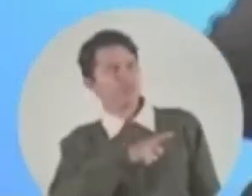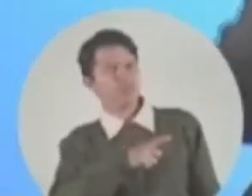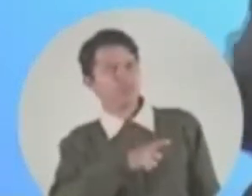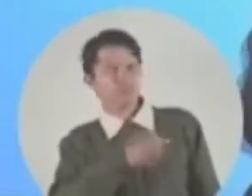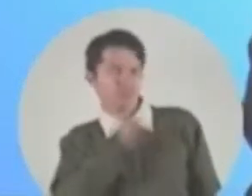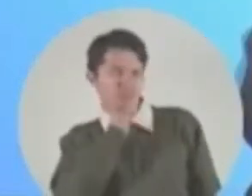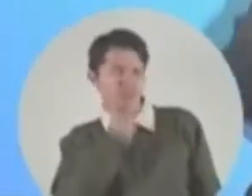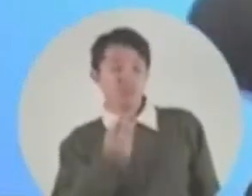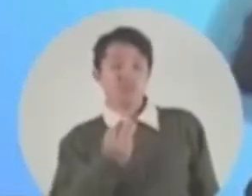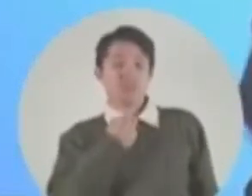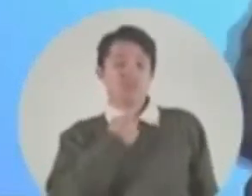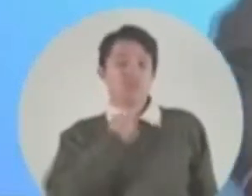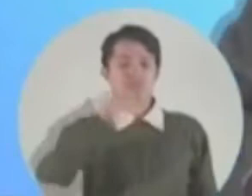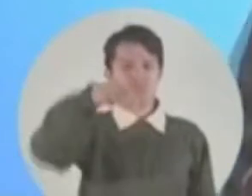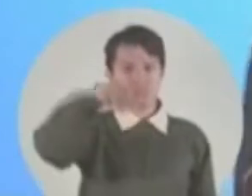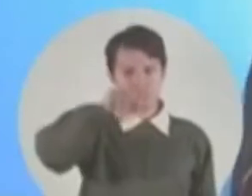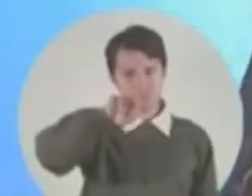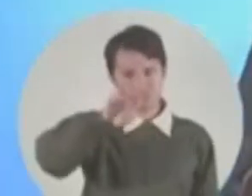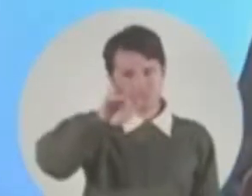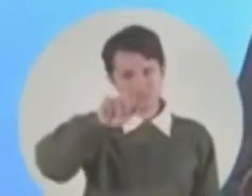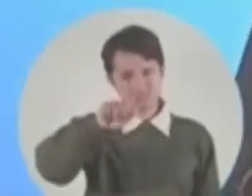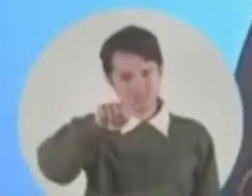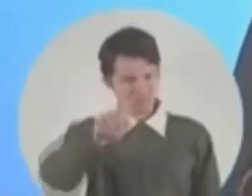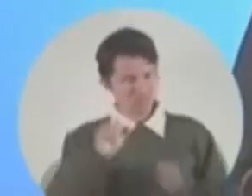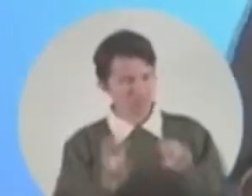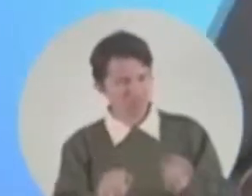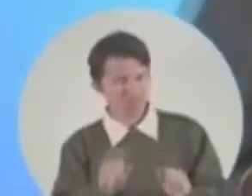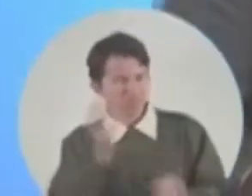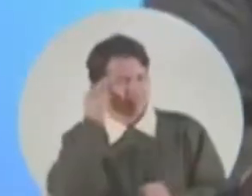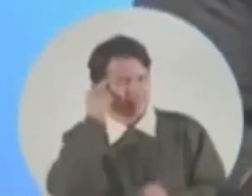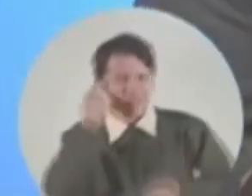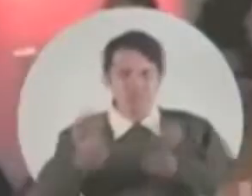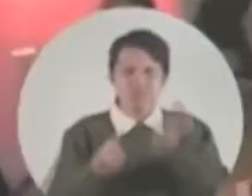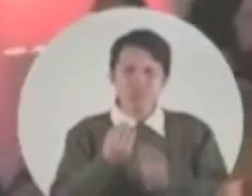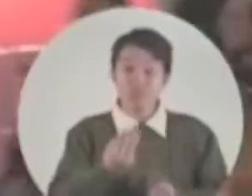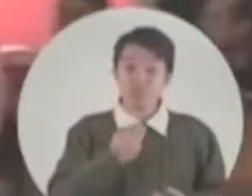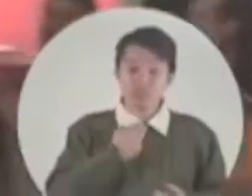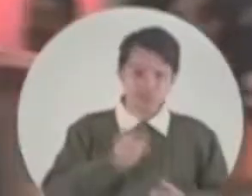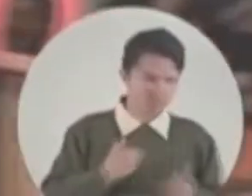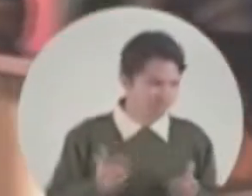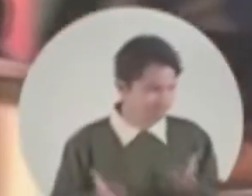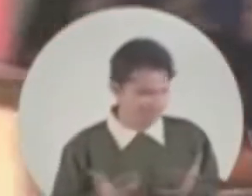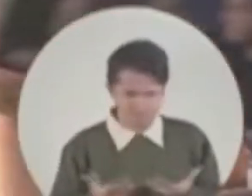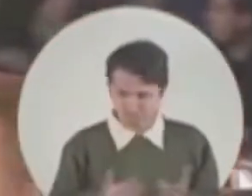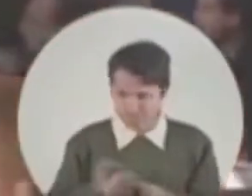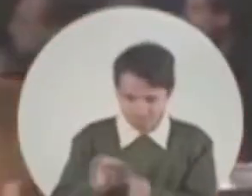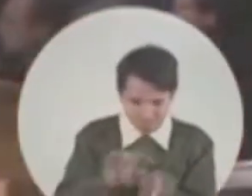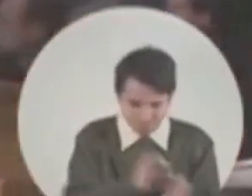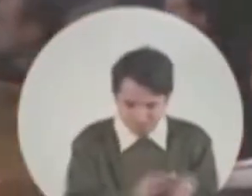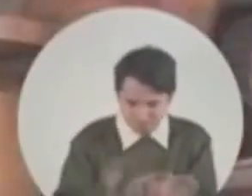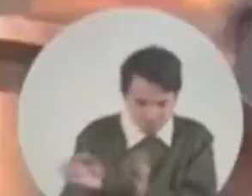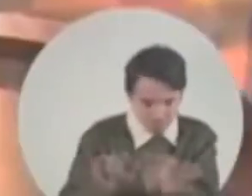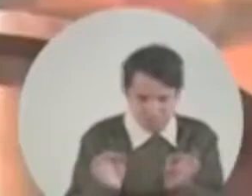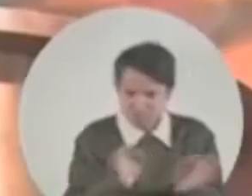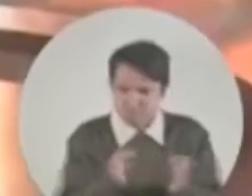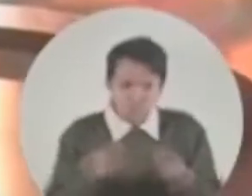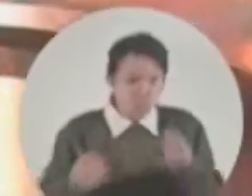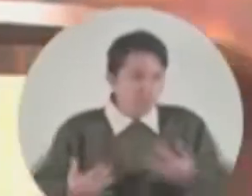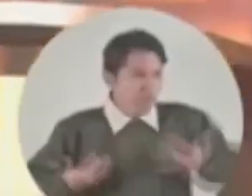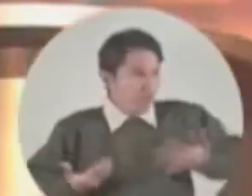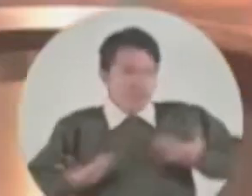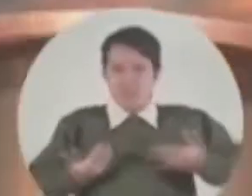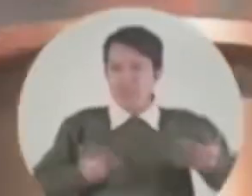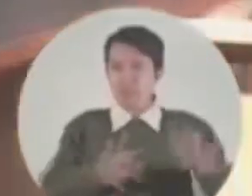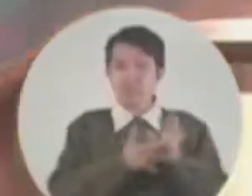essa senhora chamada Marta. Você pode imaginar o prazer com que essa mulher estava aguardando o